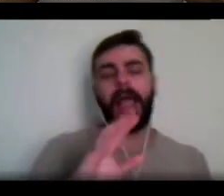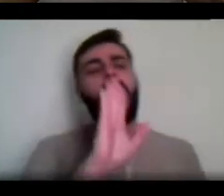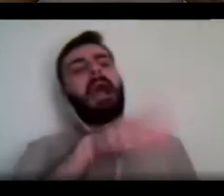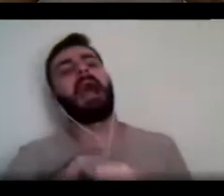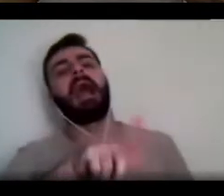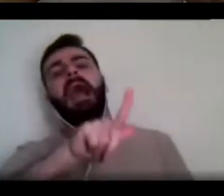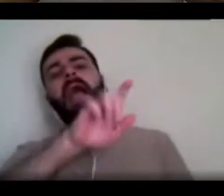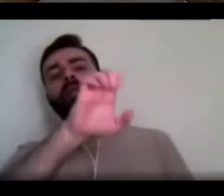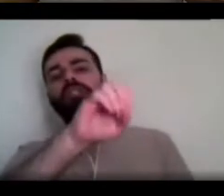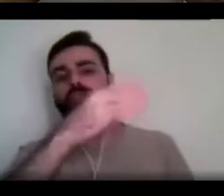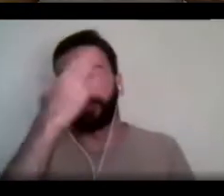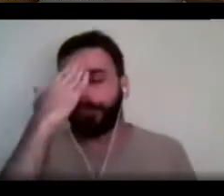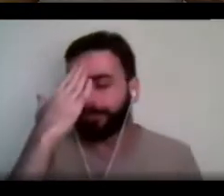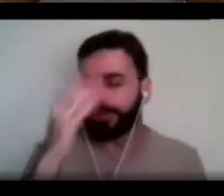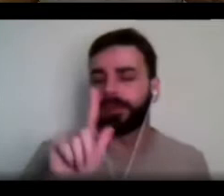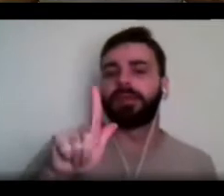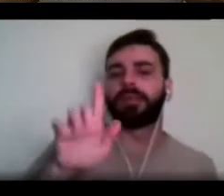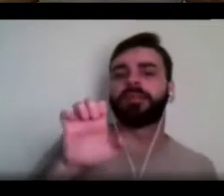GeoGebra. Ah, esse aqui?